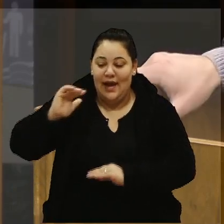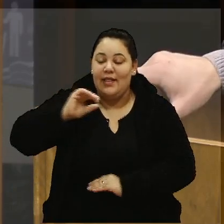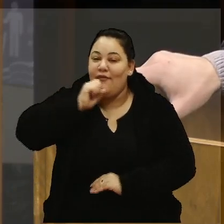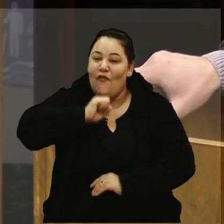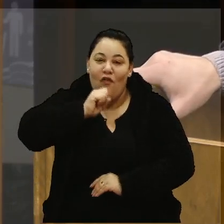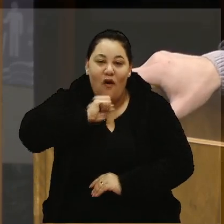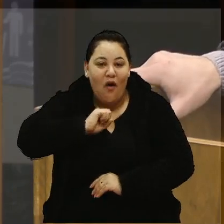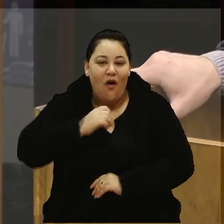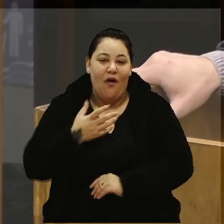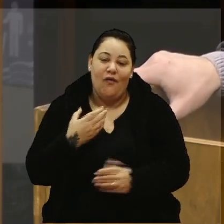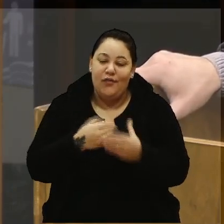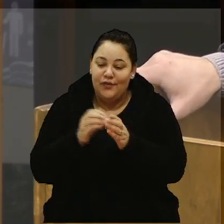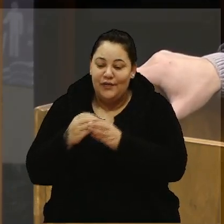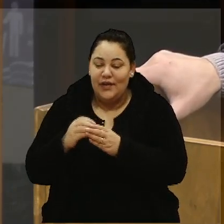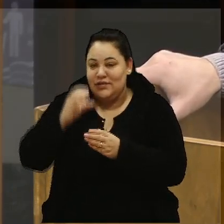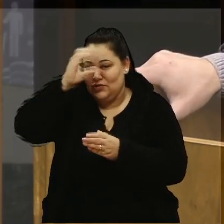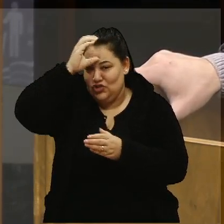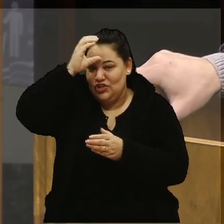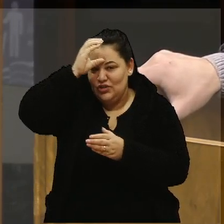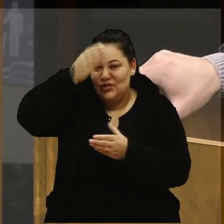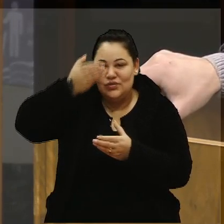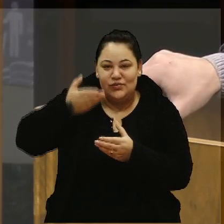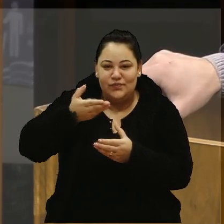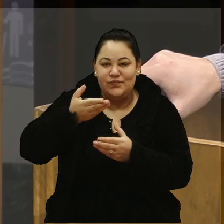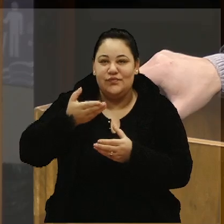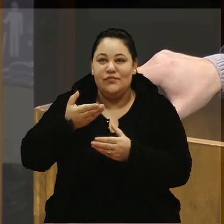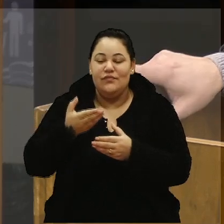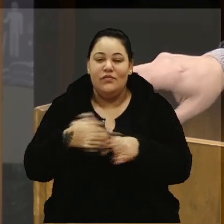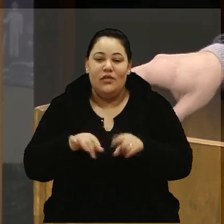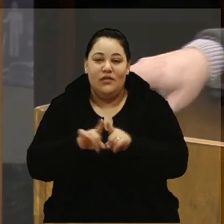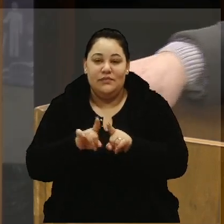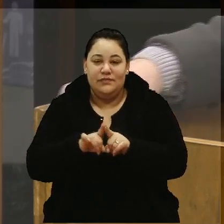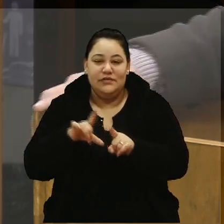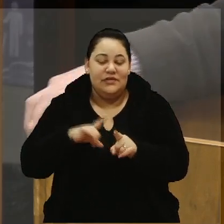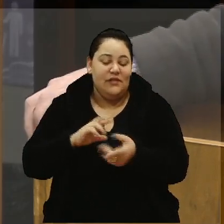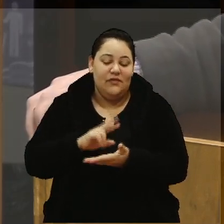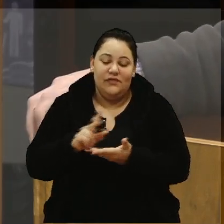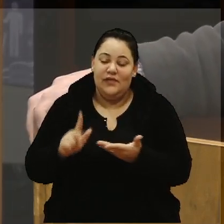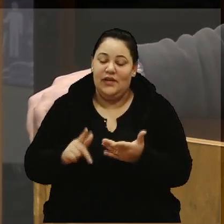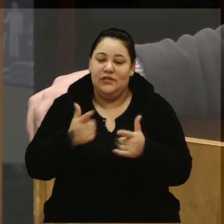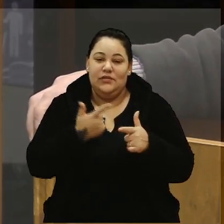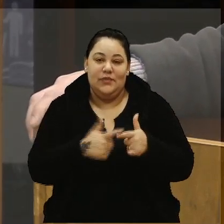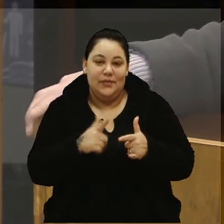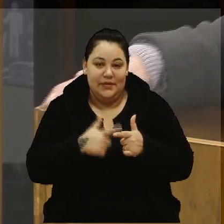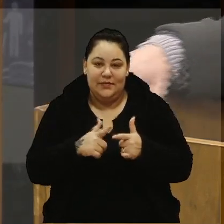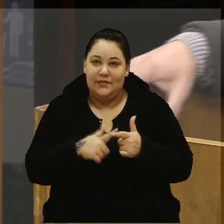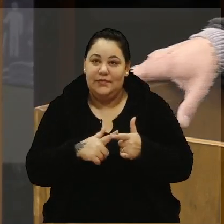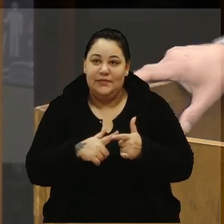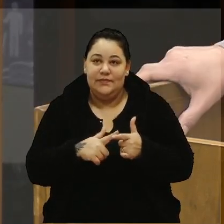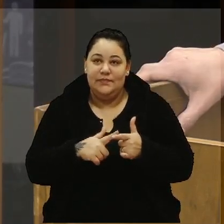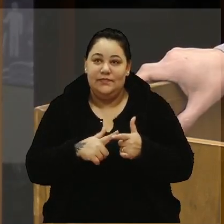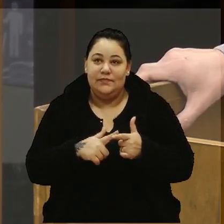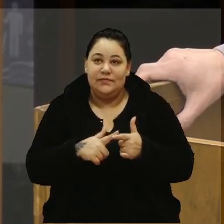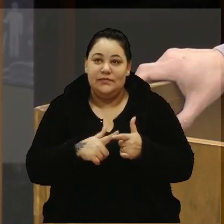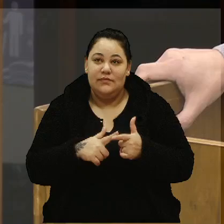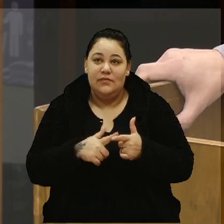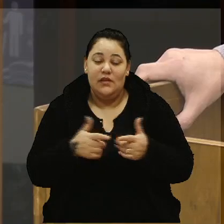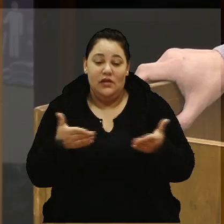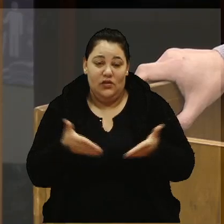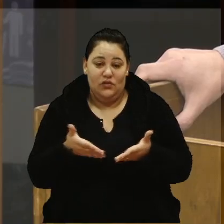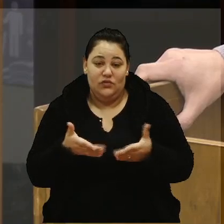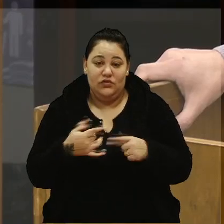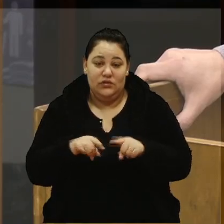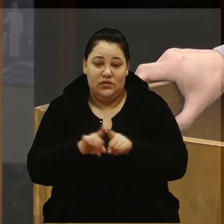avós, por tios, enfim, são N problemas. E hoje, a questão